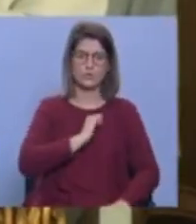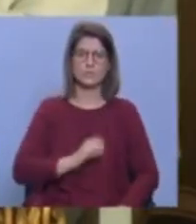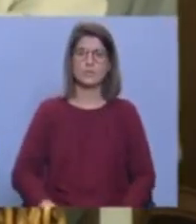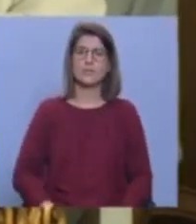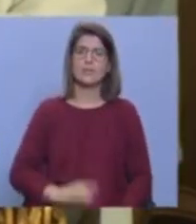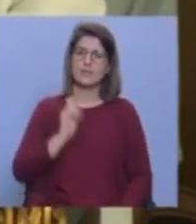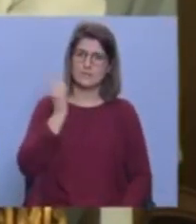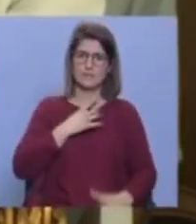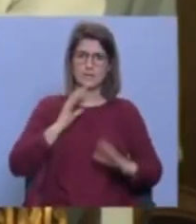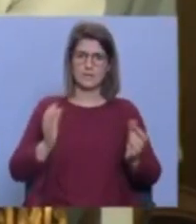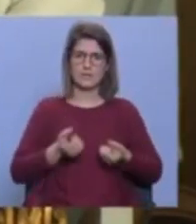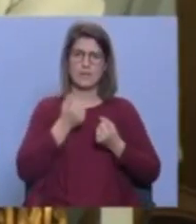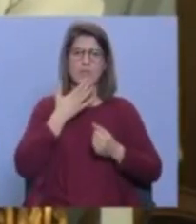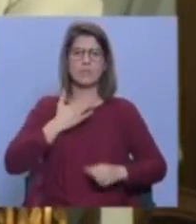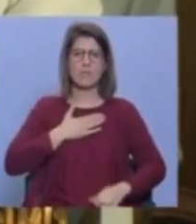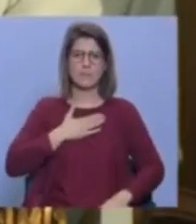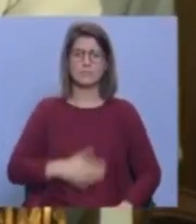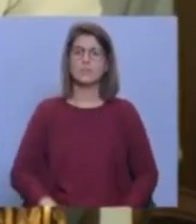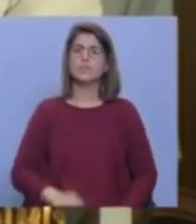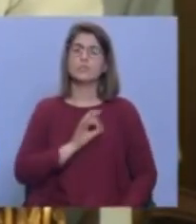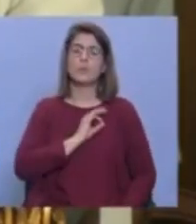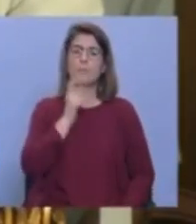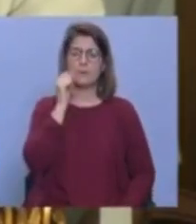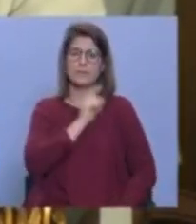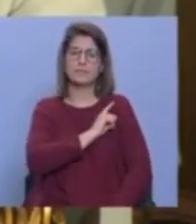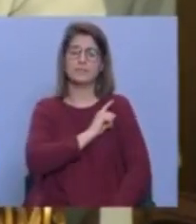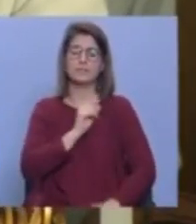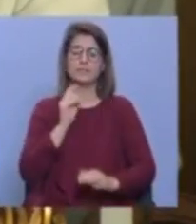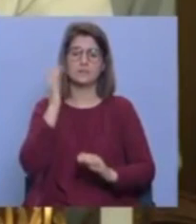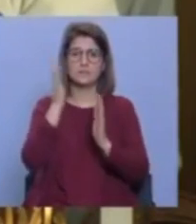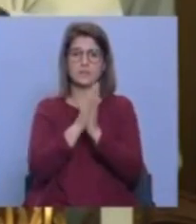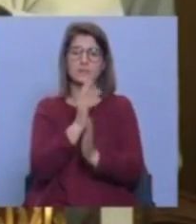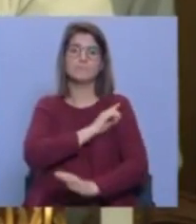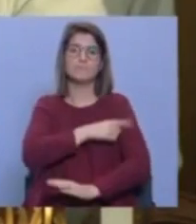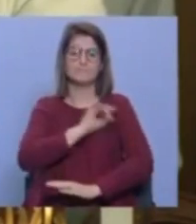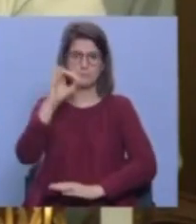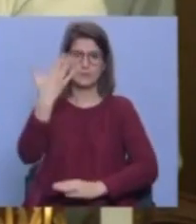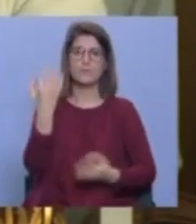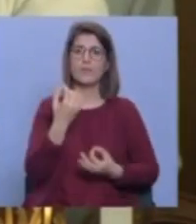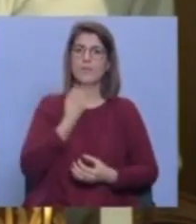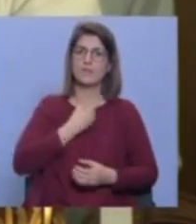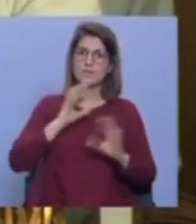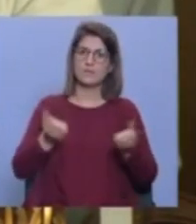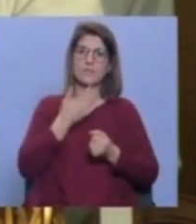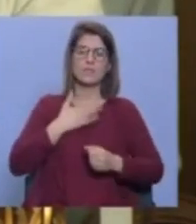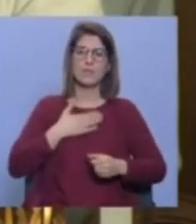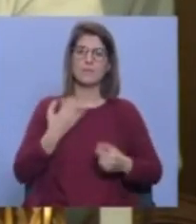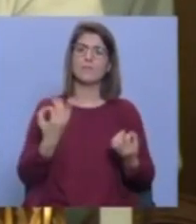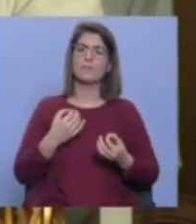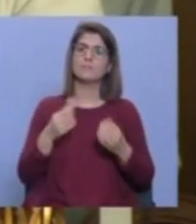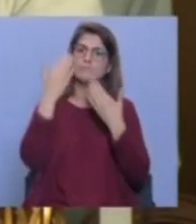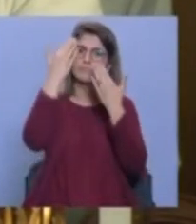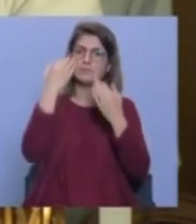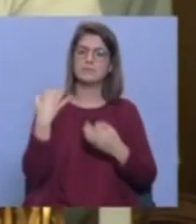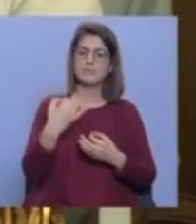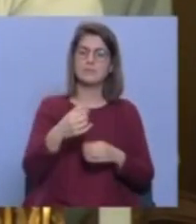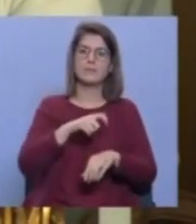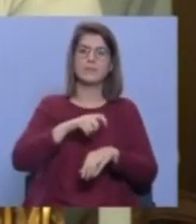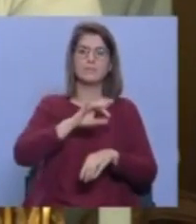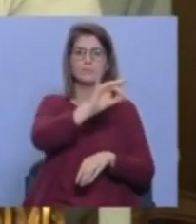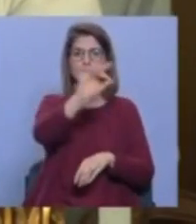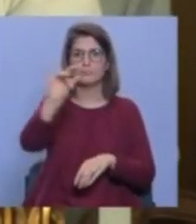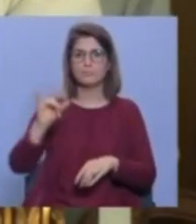É nosso dever, a nossa salvação. Senhor Pai Santo, Deus eterno e omnipotente, é verdadeiramente o nosso dever, a nossa salvação, dar-vos graças, sempre e em toda a